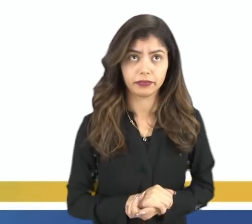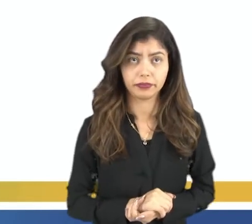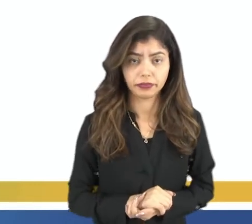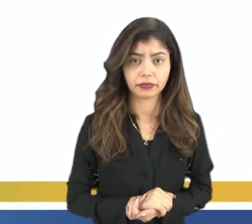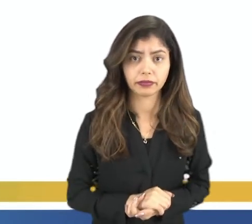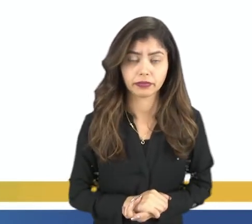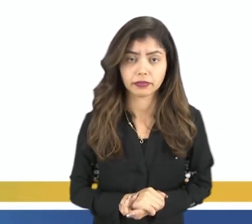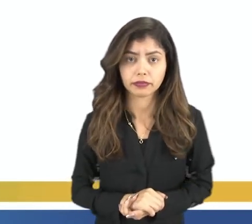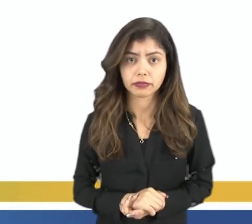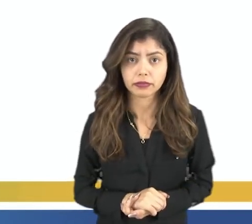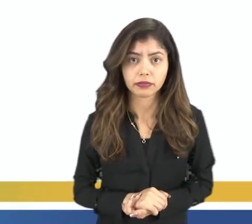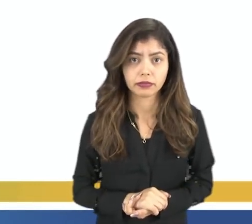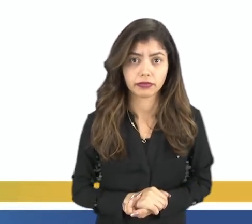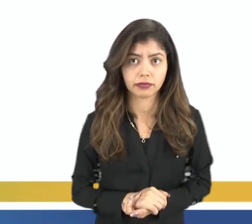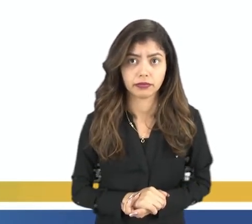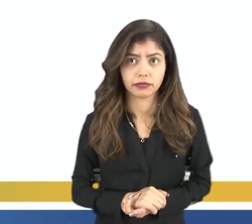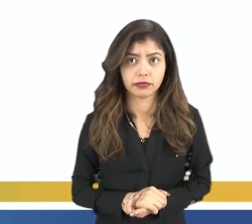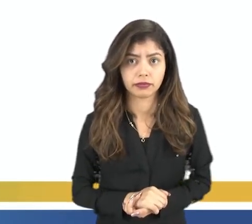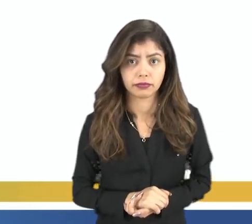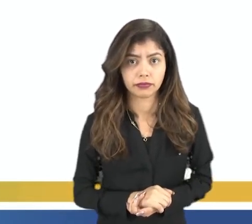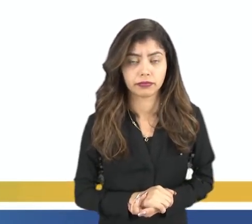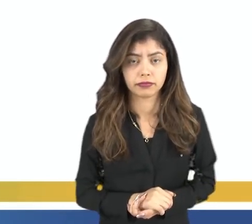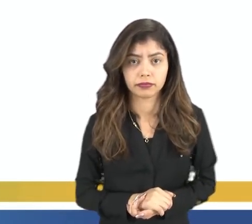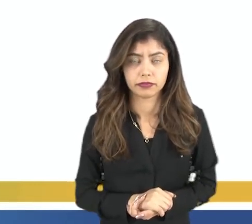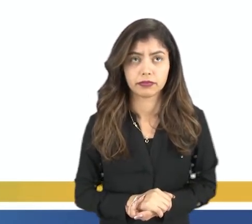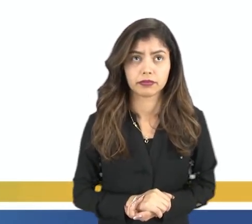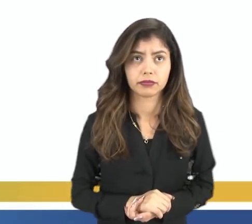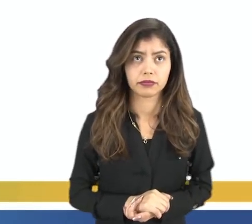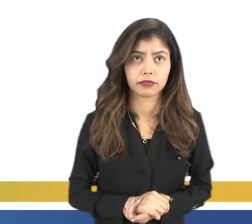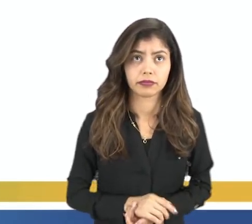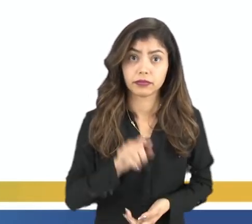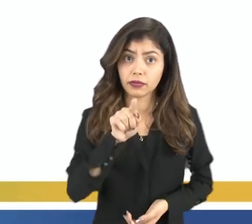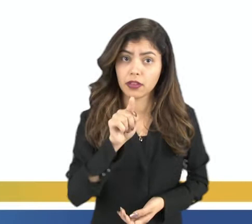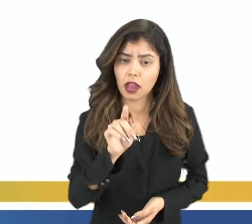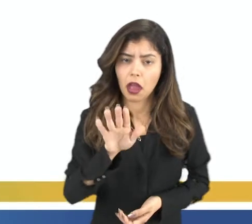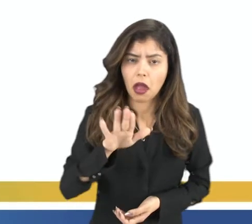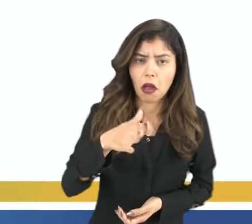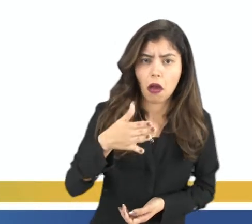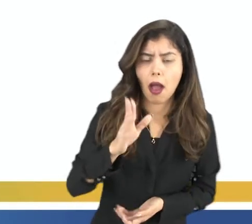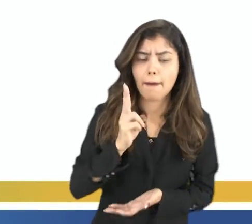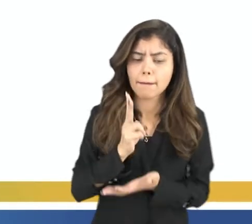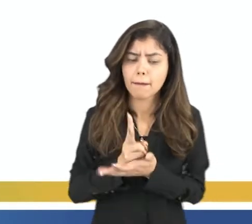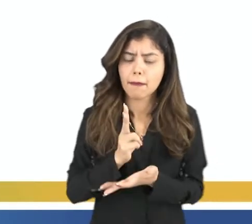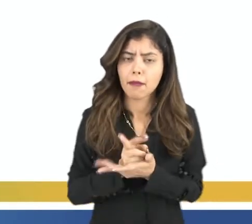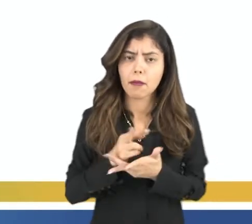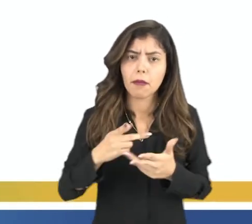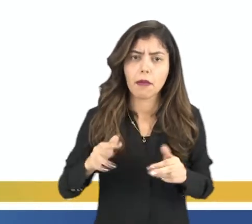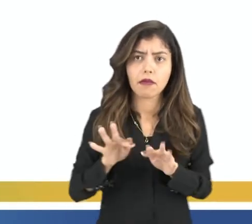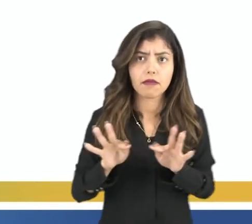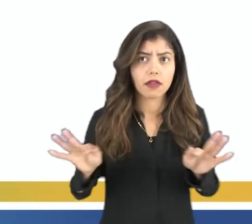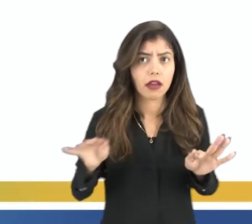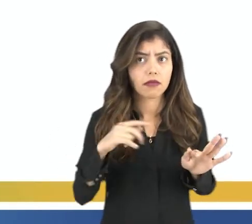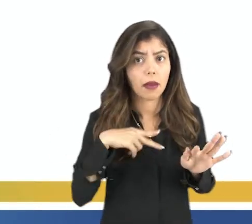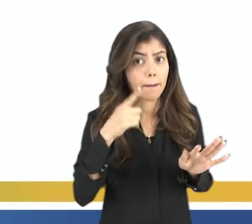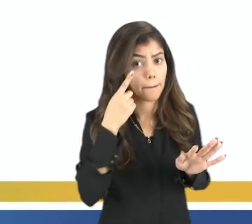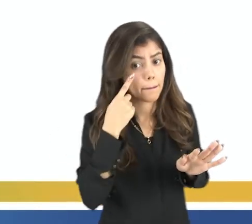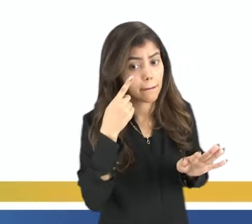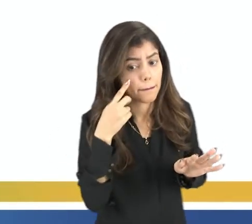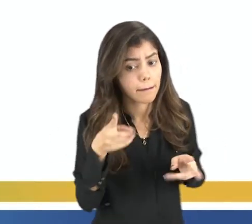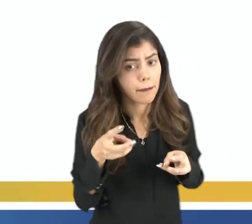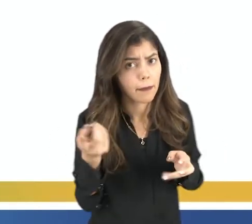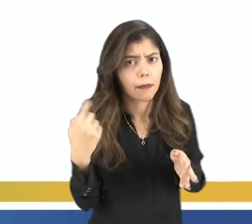I cut the apple itself with a knife. É quase a mesma frase. Você deve estar aí